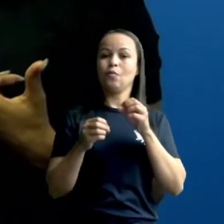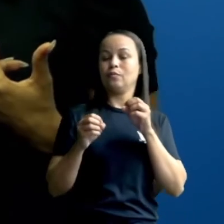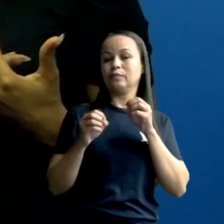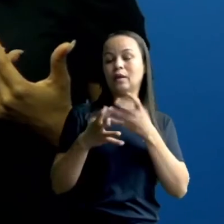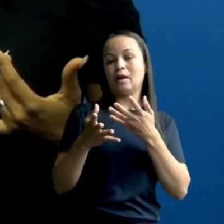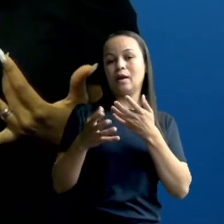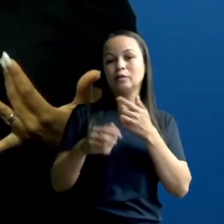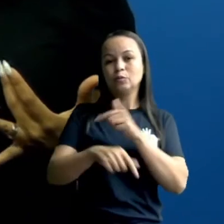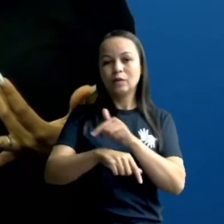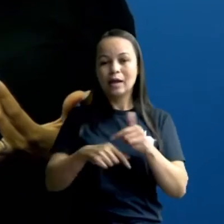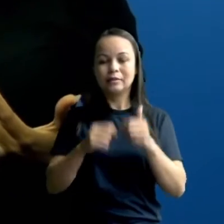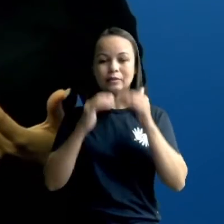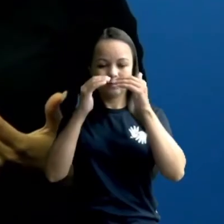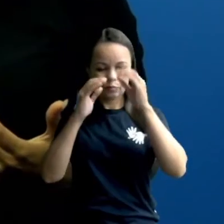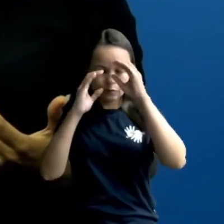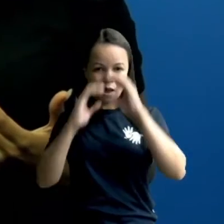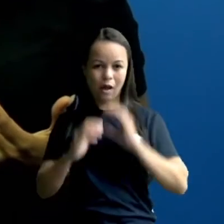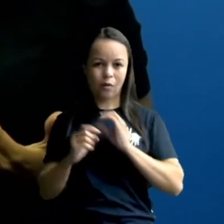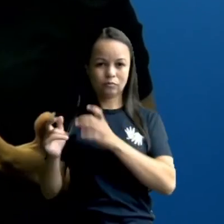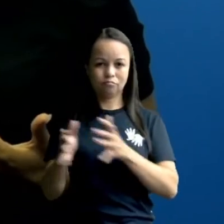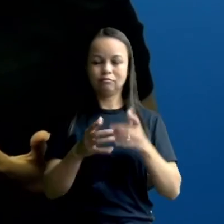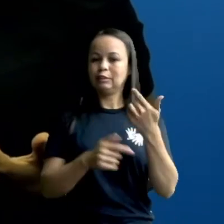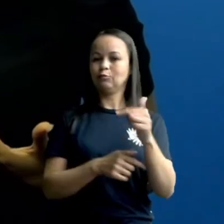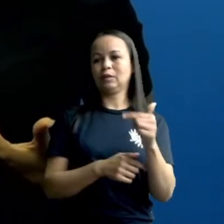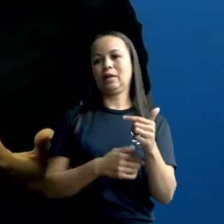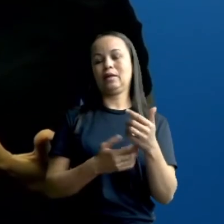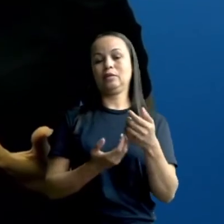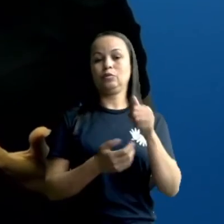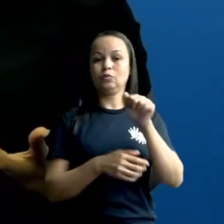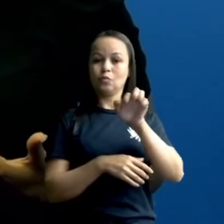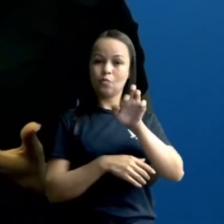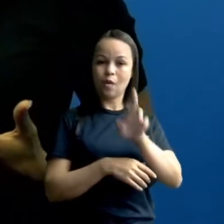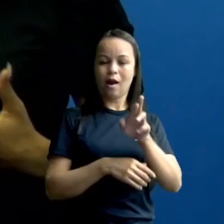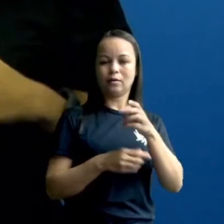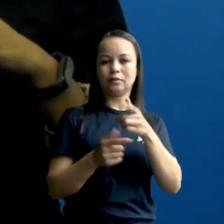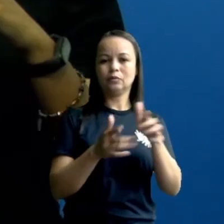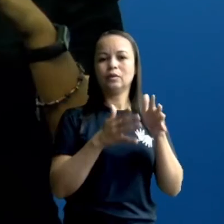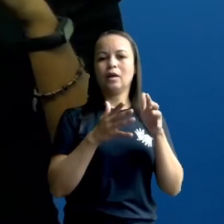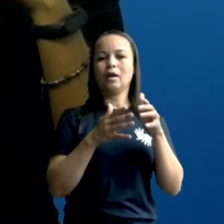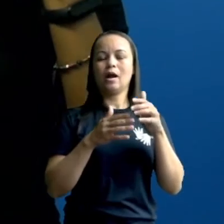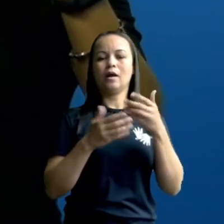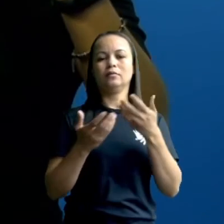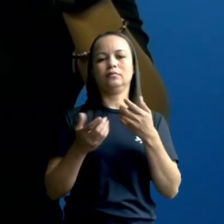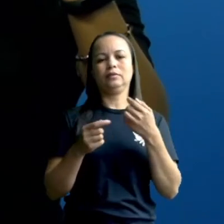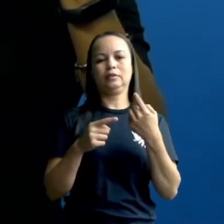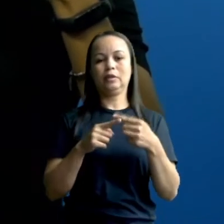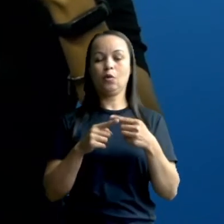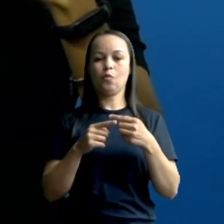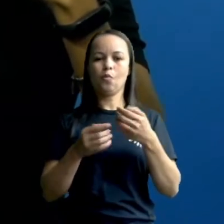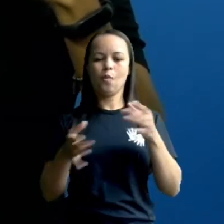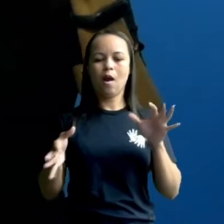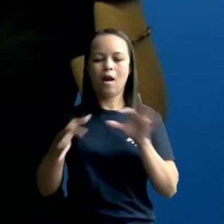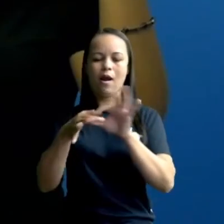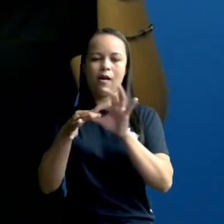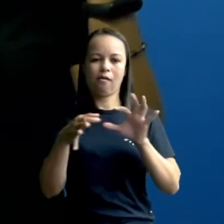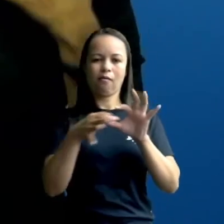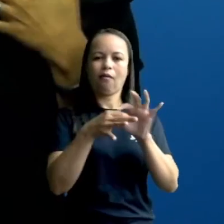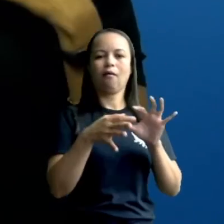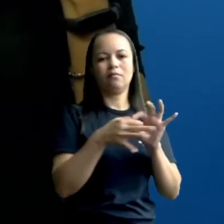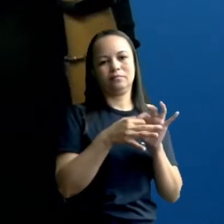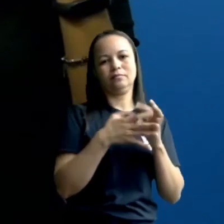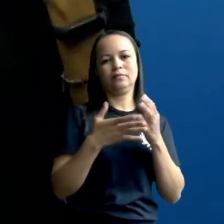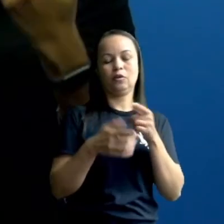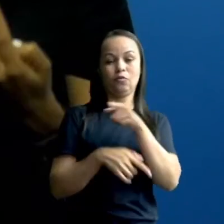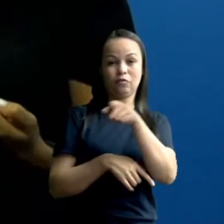provém também da conservação dos recursos naturais que não se há também. Então, olha aí, uma coisa ligando a outra. Quando